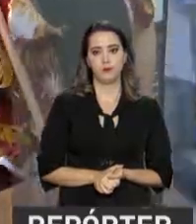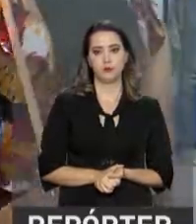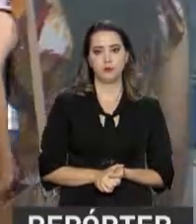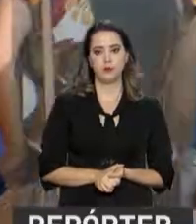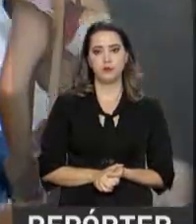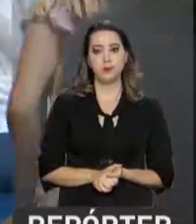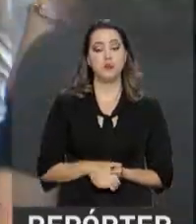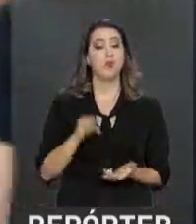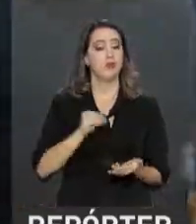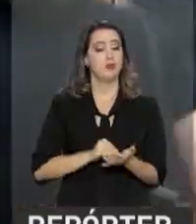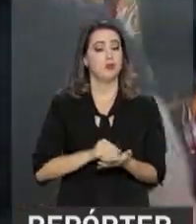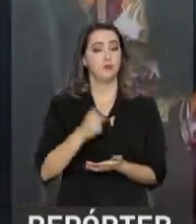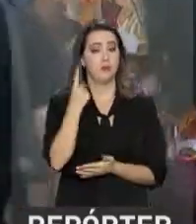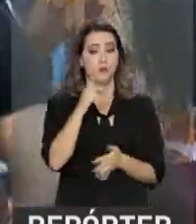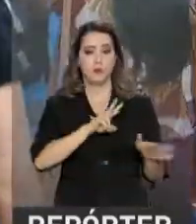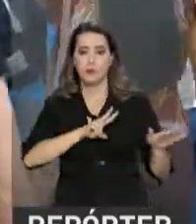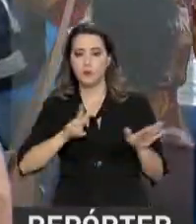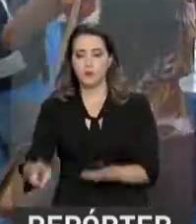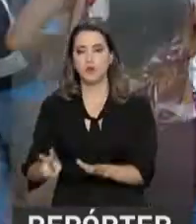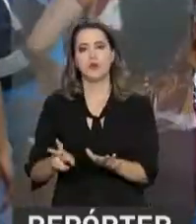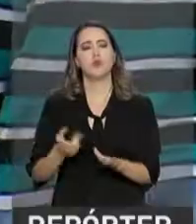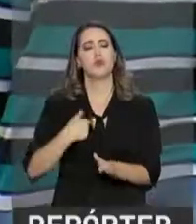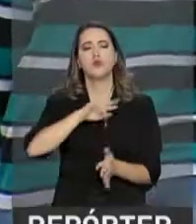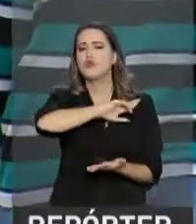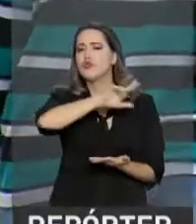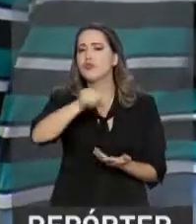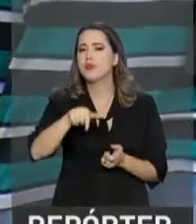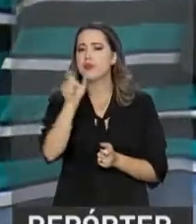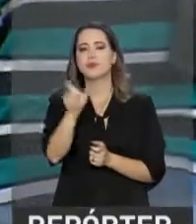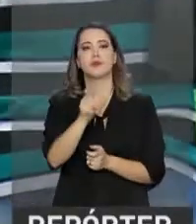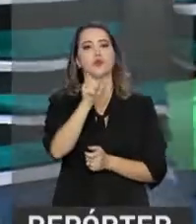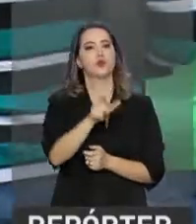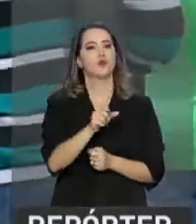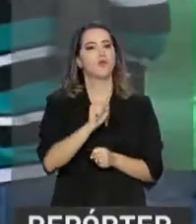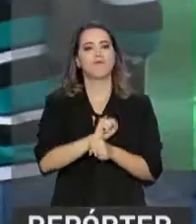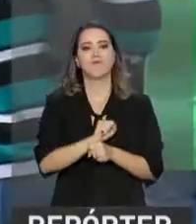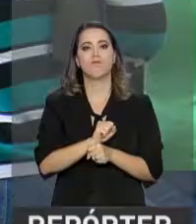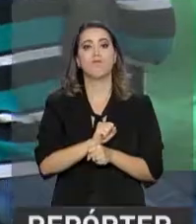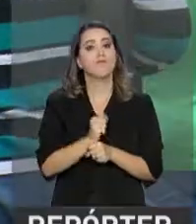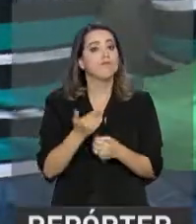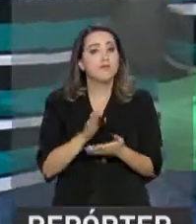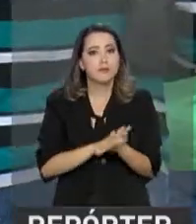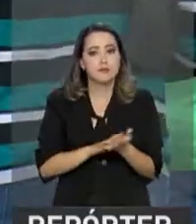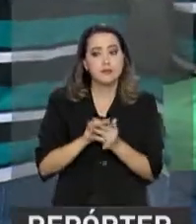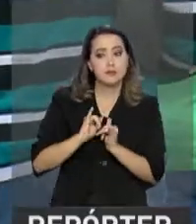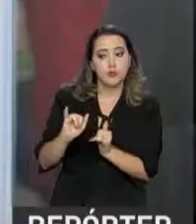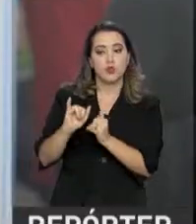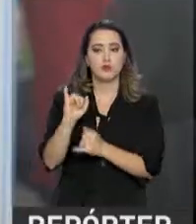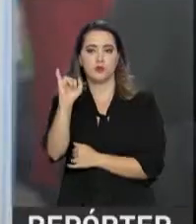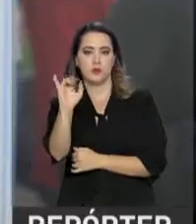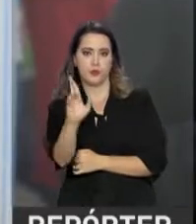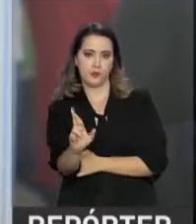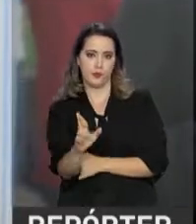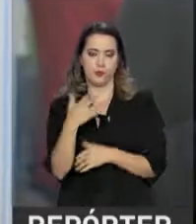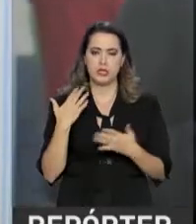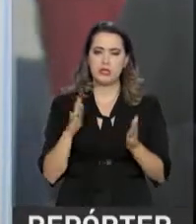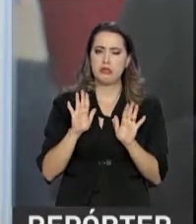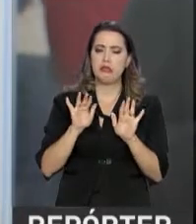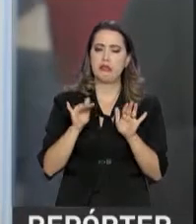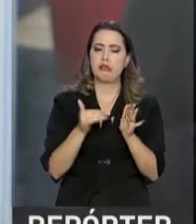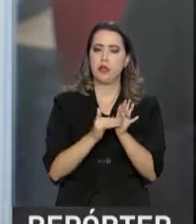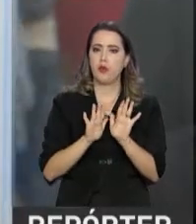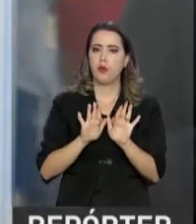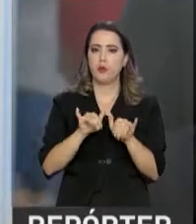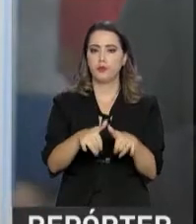falta uma semana e muita gente ainda não entregou a declaração do imposto de renda até o final da manhã desta